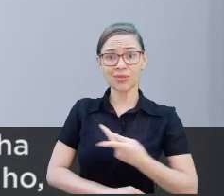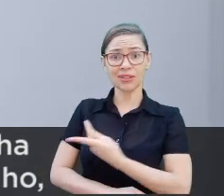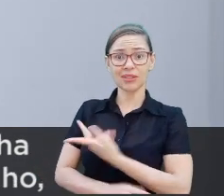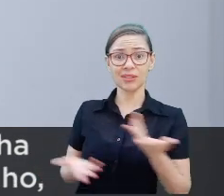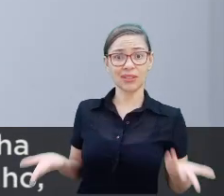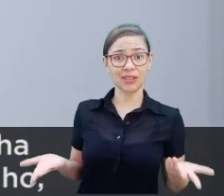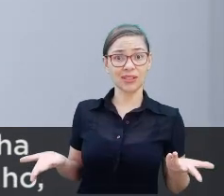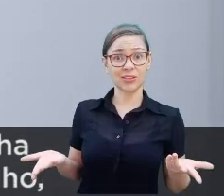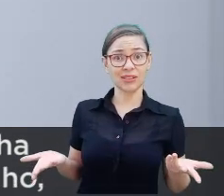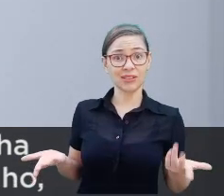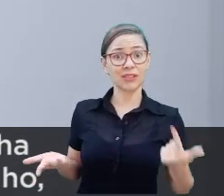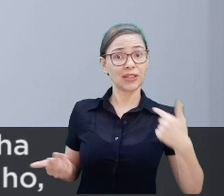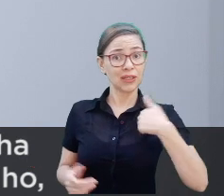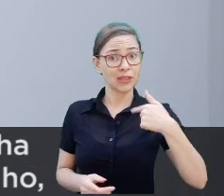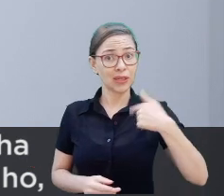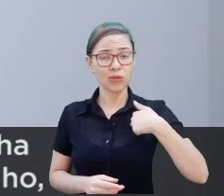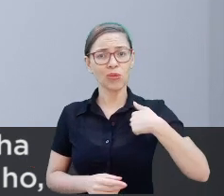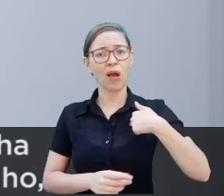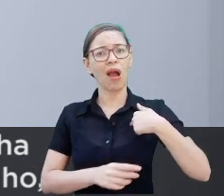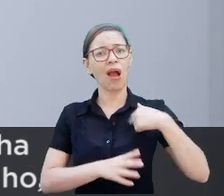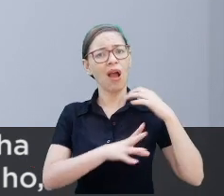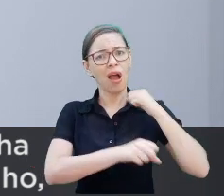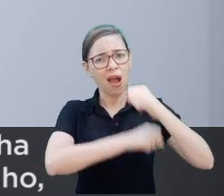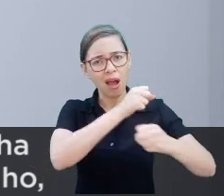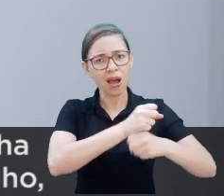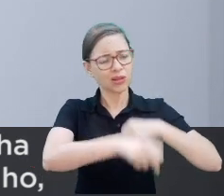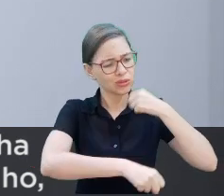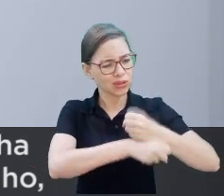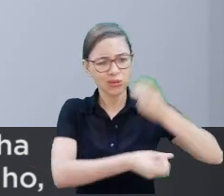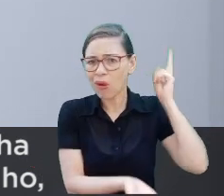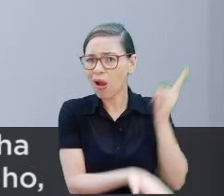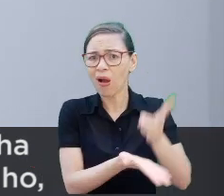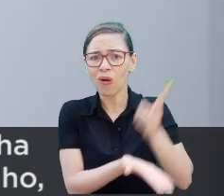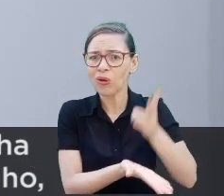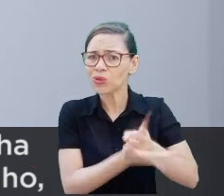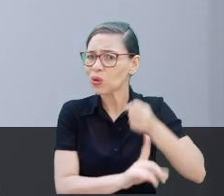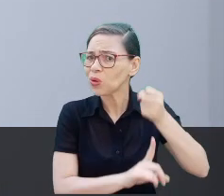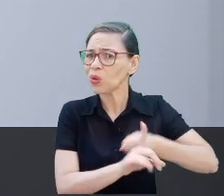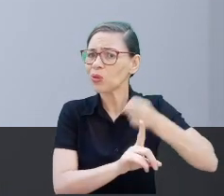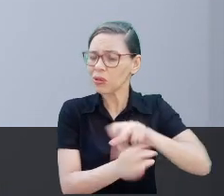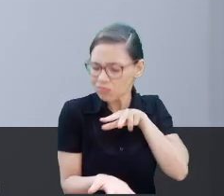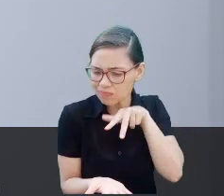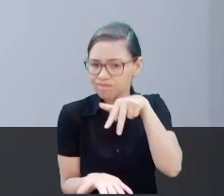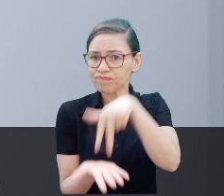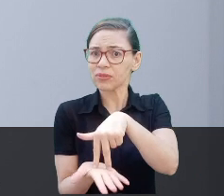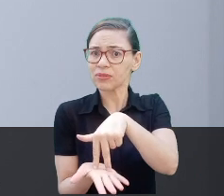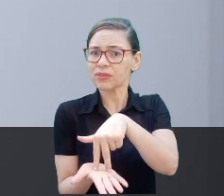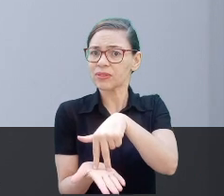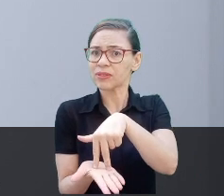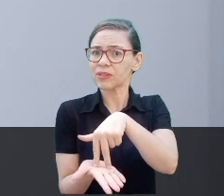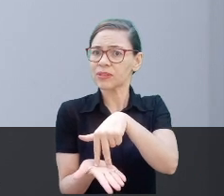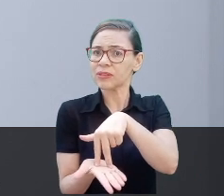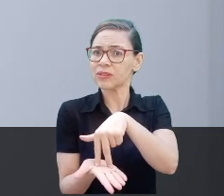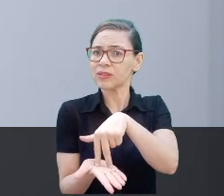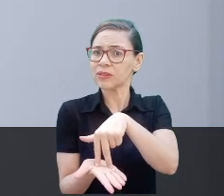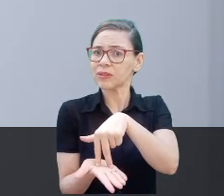janeiro a janeiro, assim como a campanha sobre saúde mental, que é de janeiro a janeiro no Conselho. Então, pensar